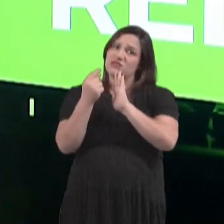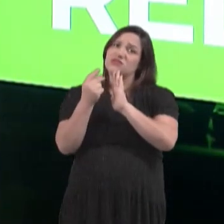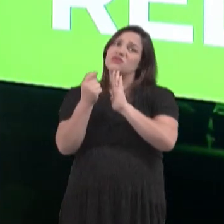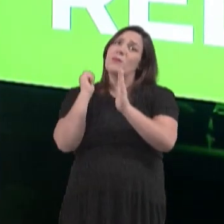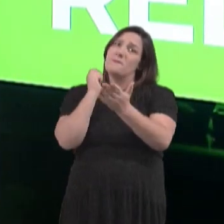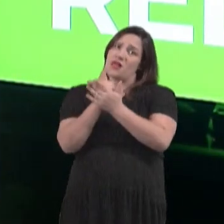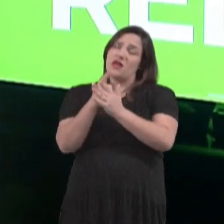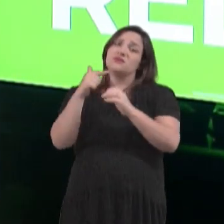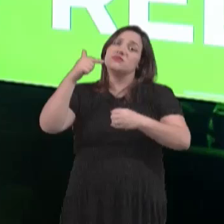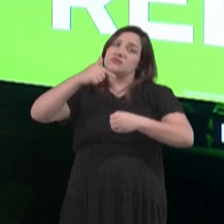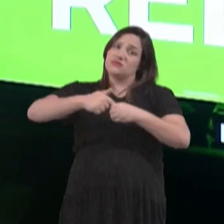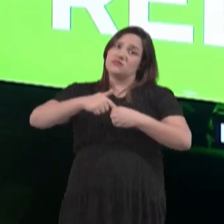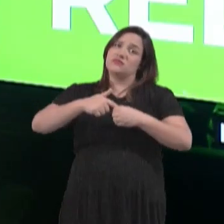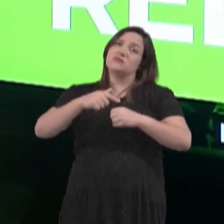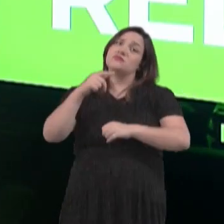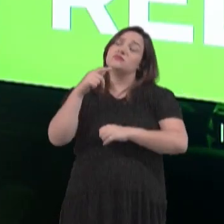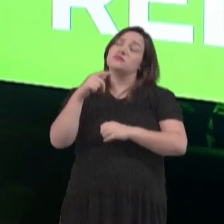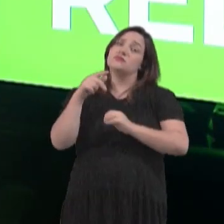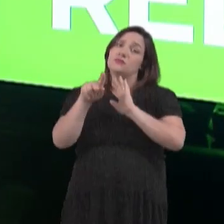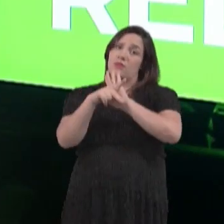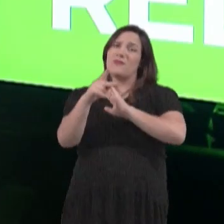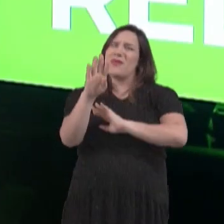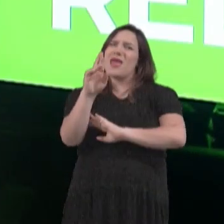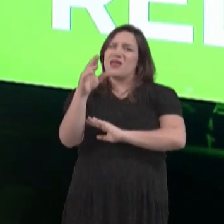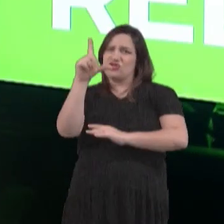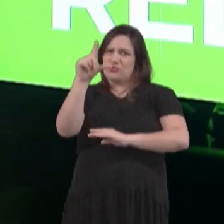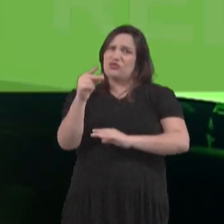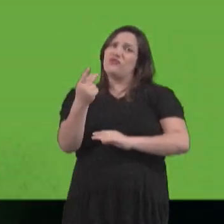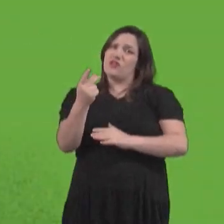venda da gasolina pela Petrobras aos seus consumidores.